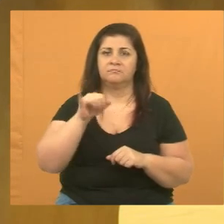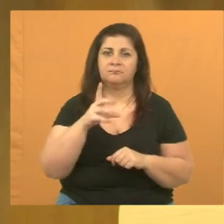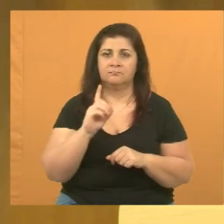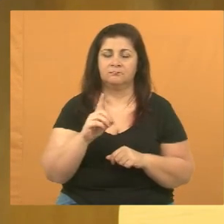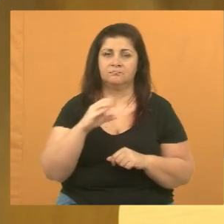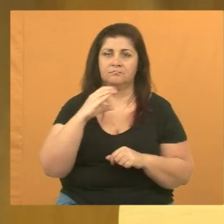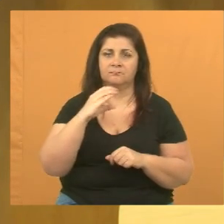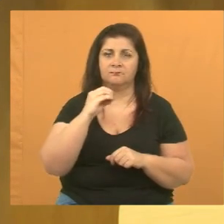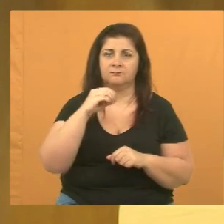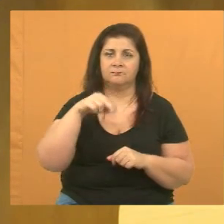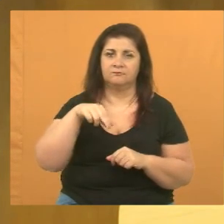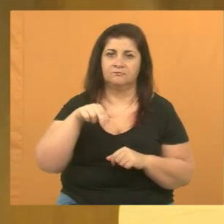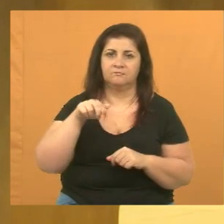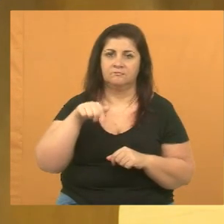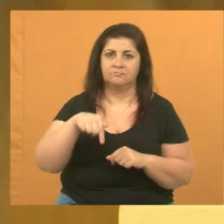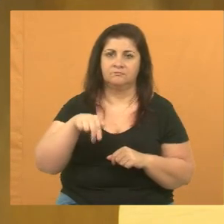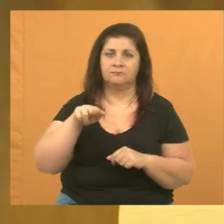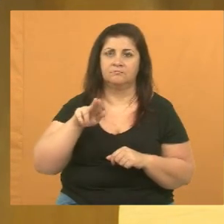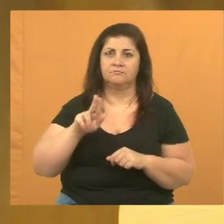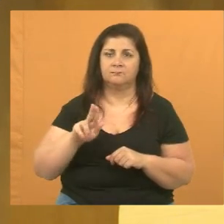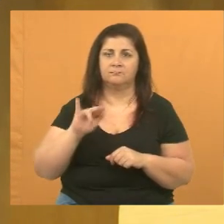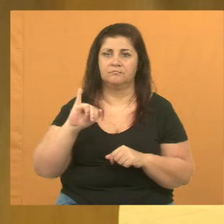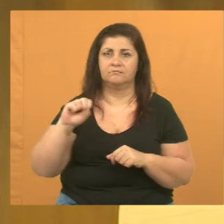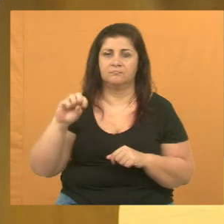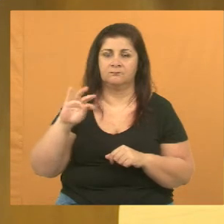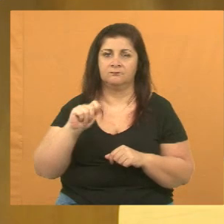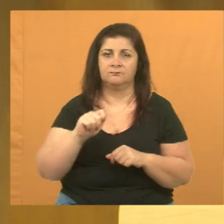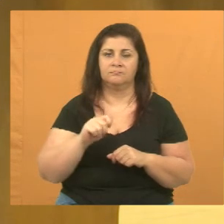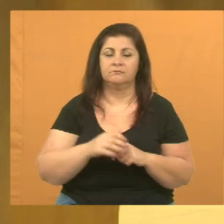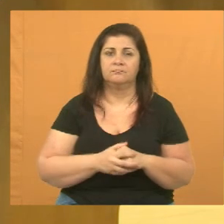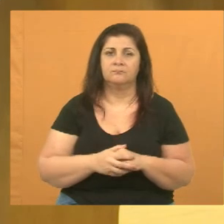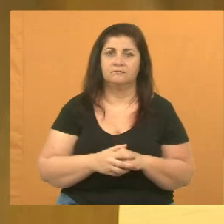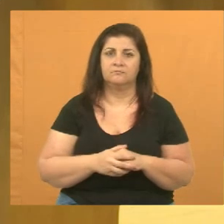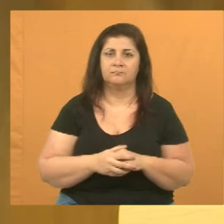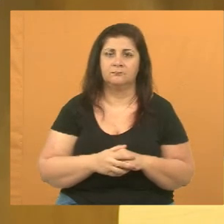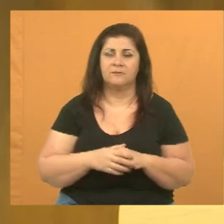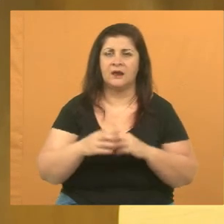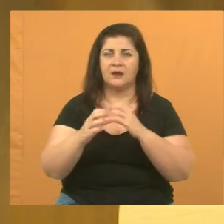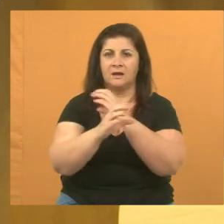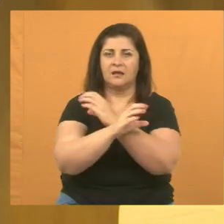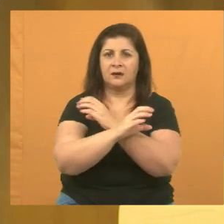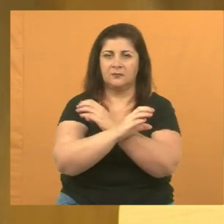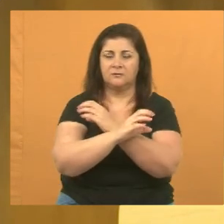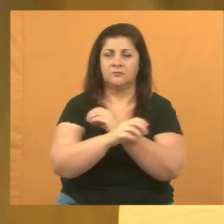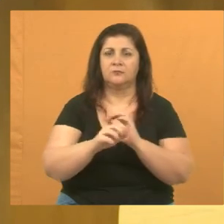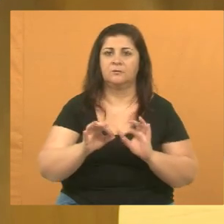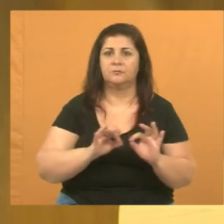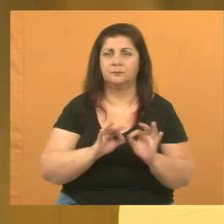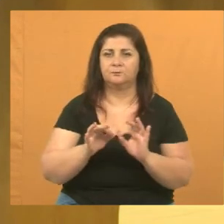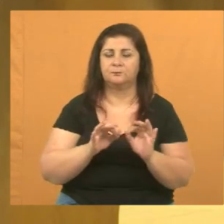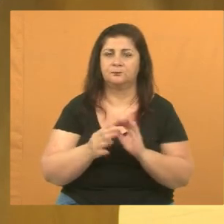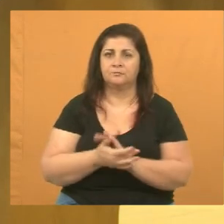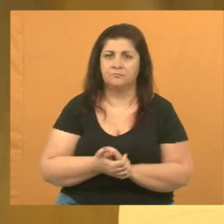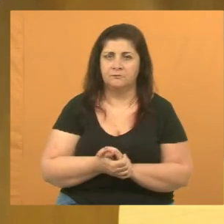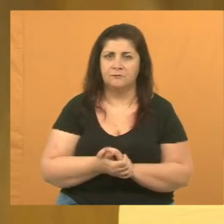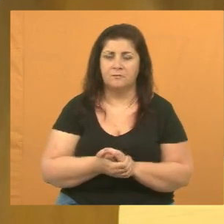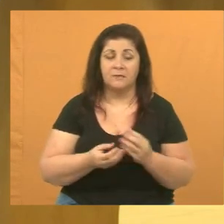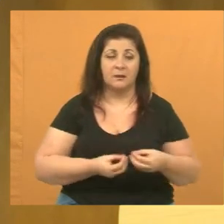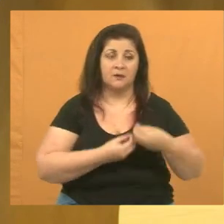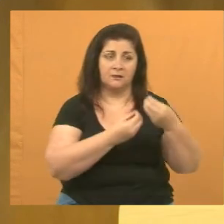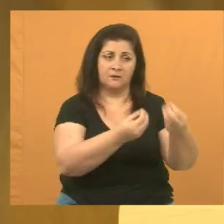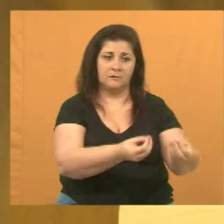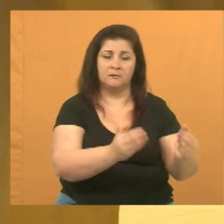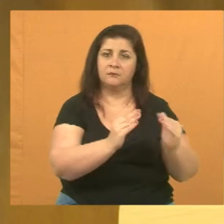Conquista, que foi feito pela Caixa Econômica e deu essas moradias para